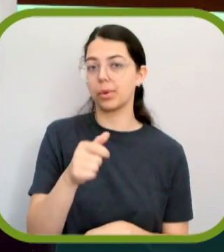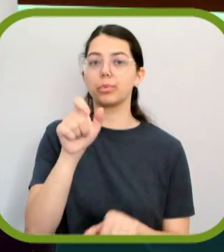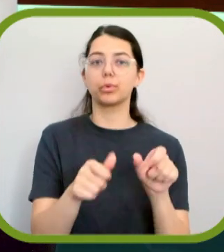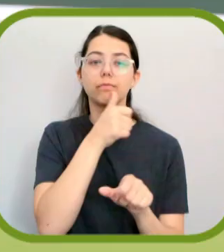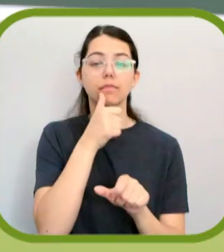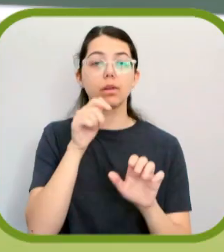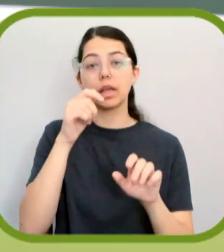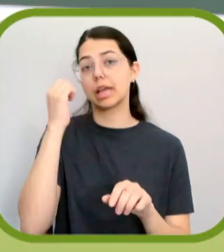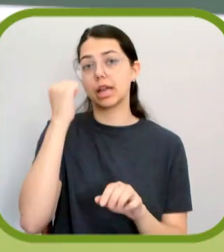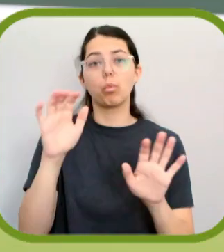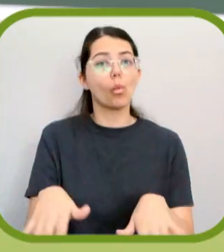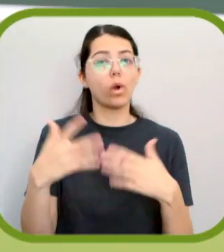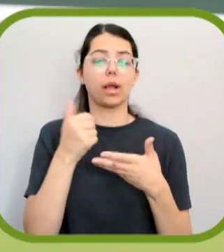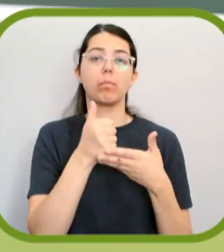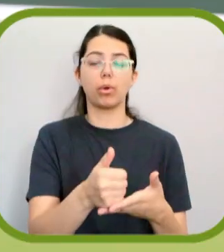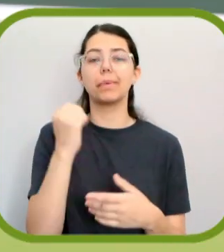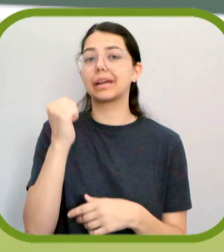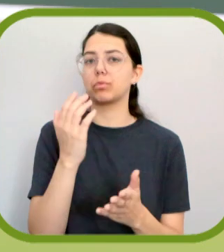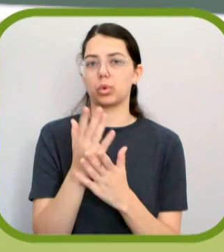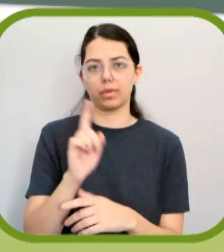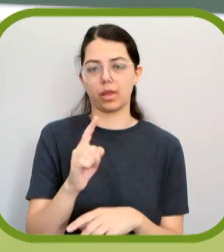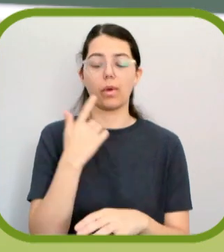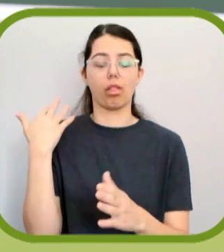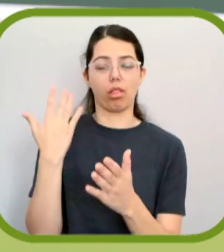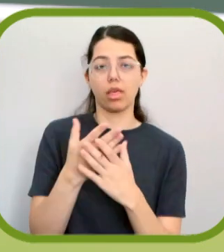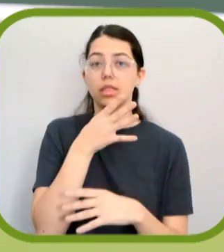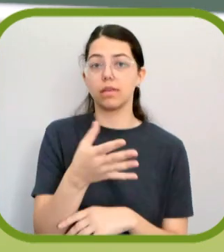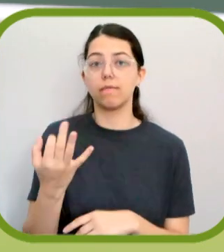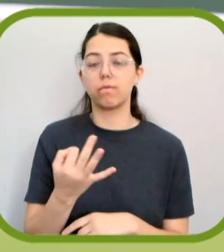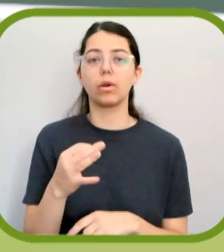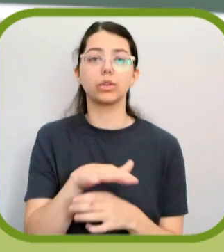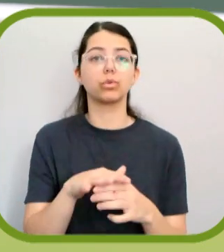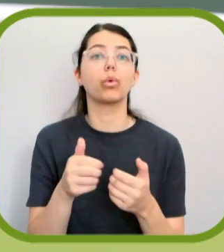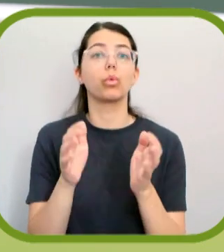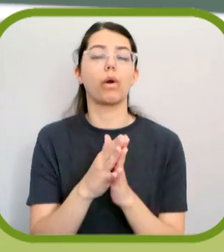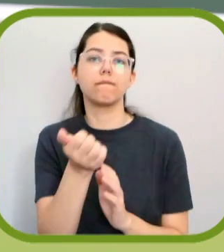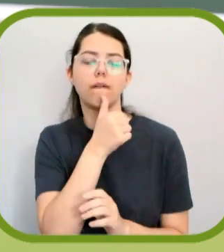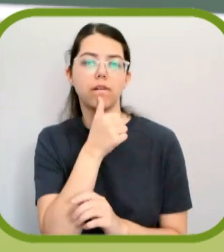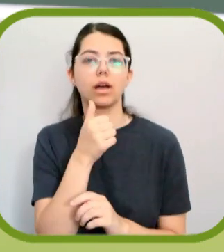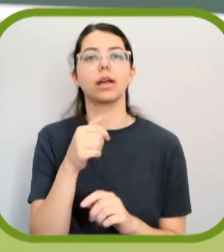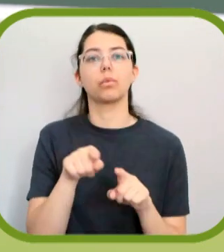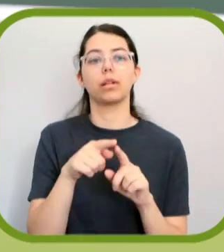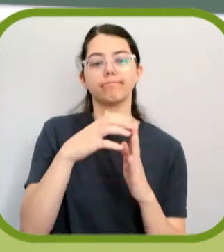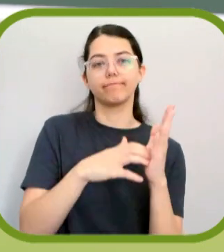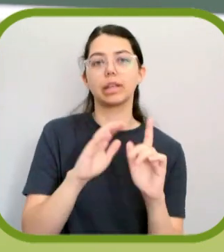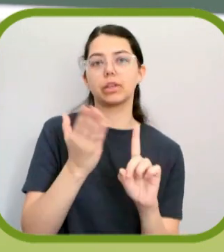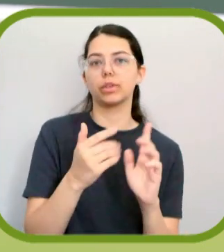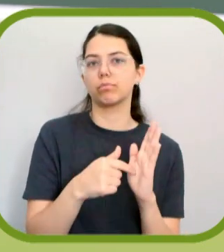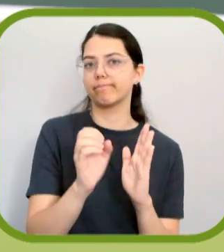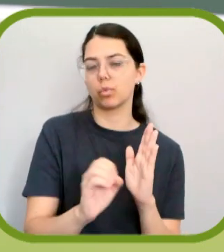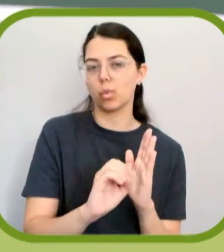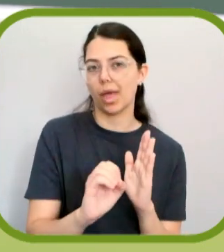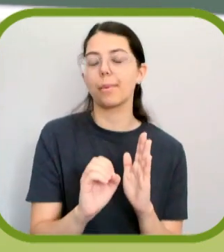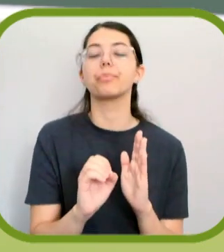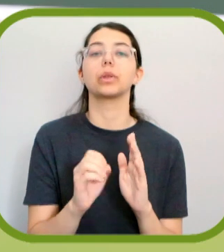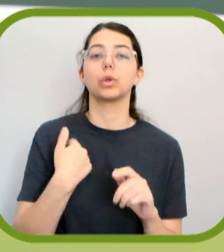bem, apoia vítimas de qualquer crime, mas não é só crime. Porque, como estávamos até aqui já a dizer, nem todas as situações de violência estão necessariamente